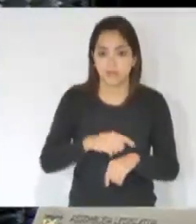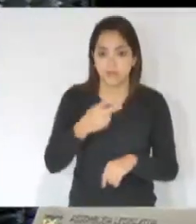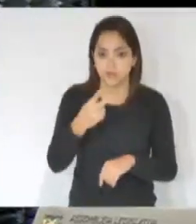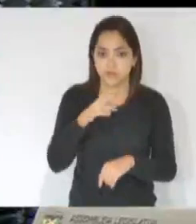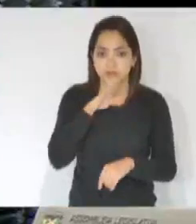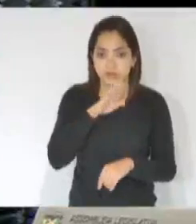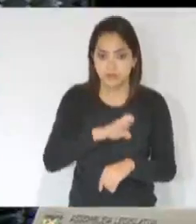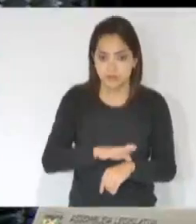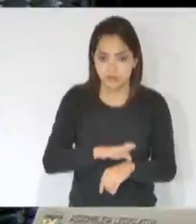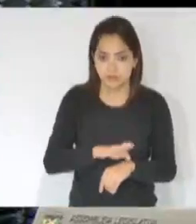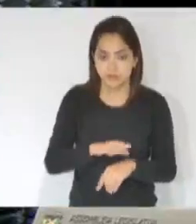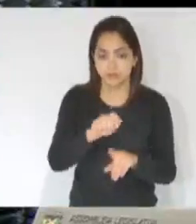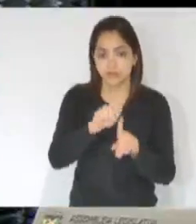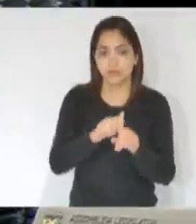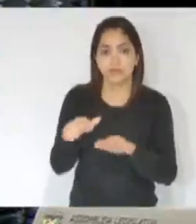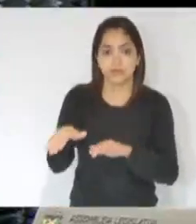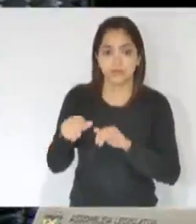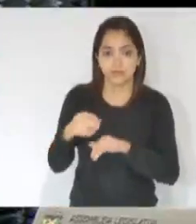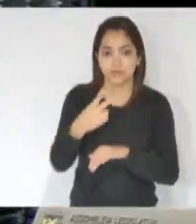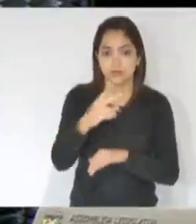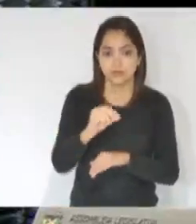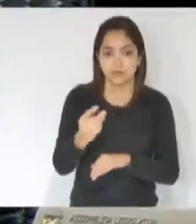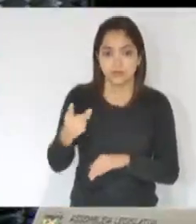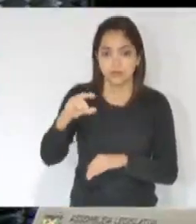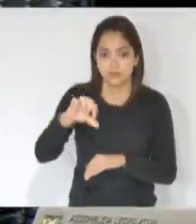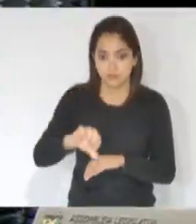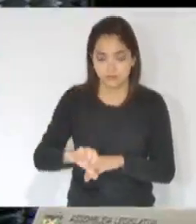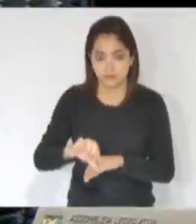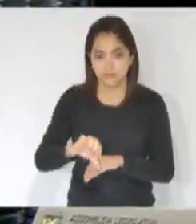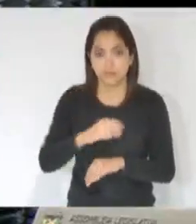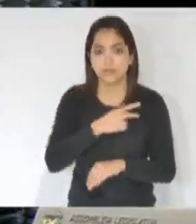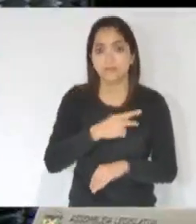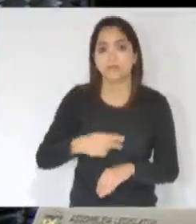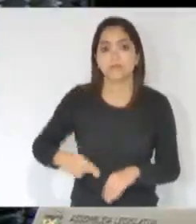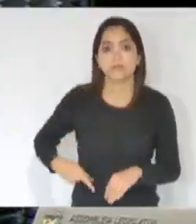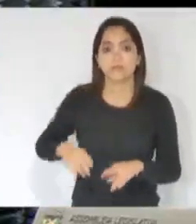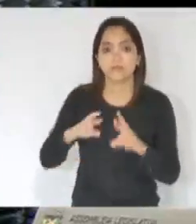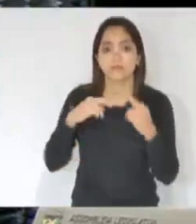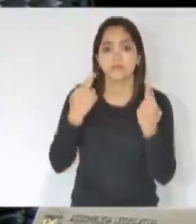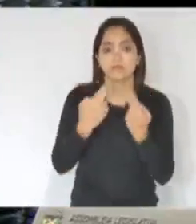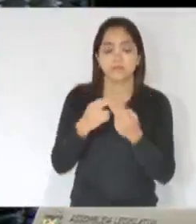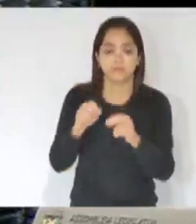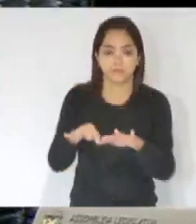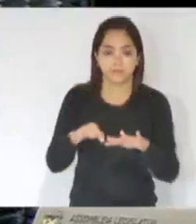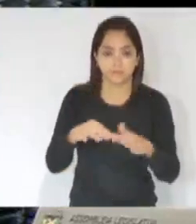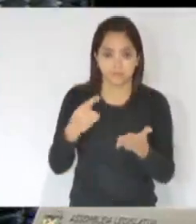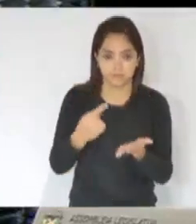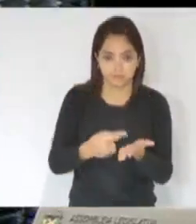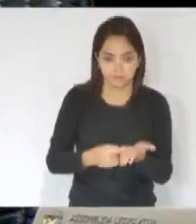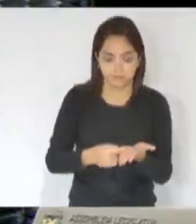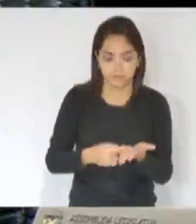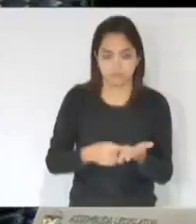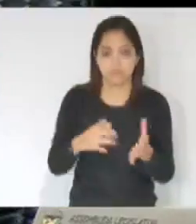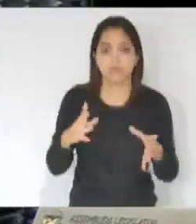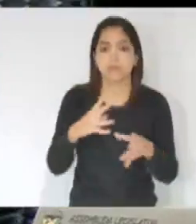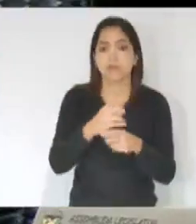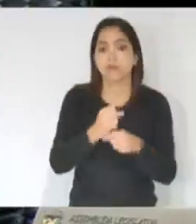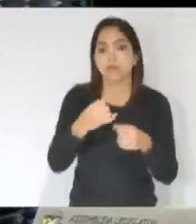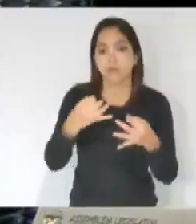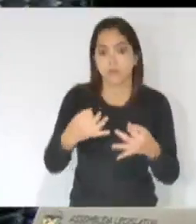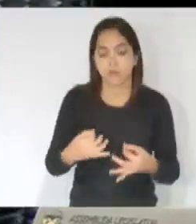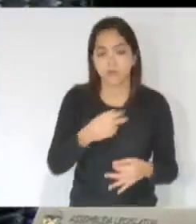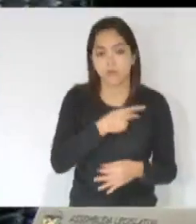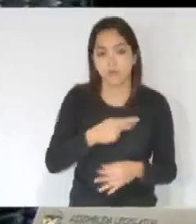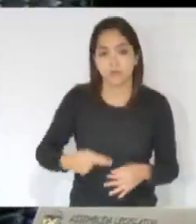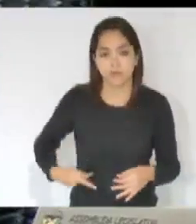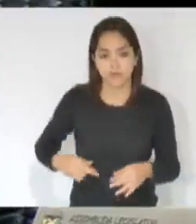do mês de setembro do ano 2019, na cidade de Florianópolis, capital do Estado de Santa Catarina, reuniu-se a Assembleia Legislativa em sessão ordinária. Havendo o quórum regimental, o senhor